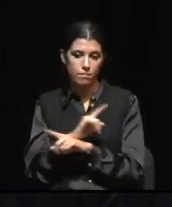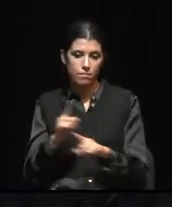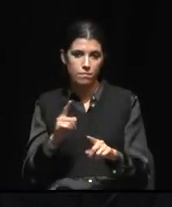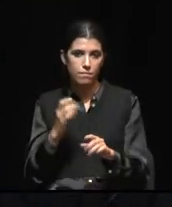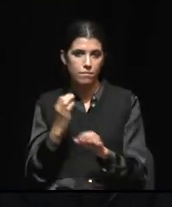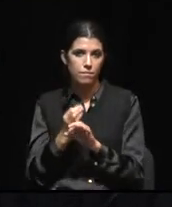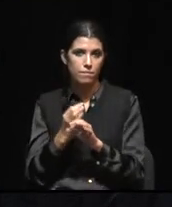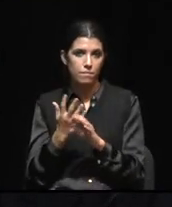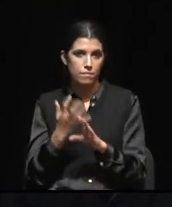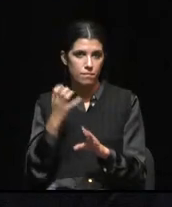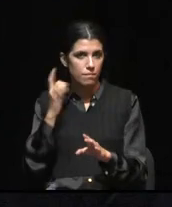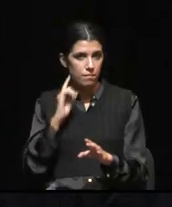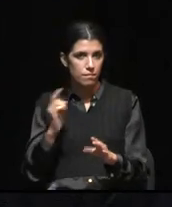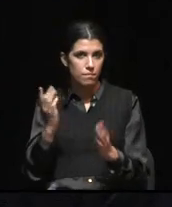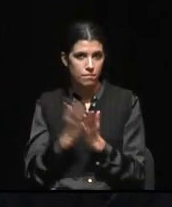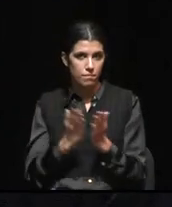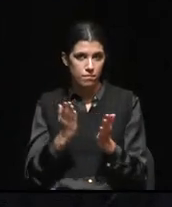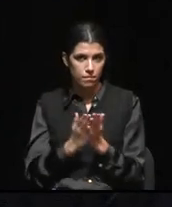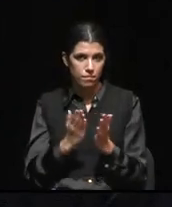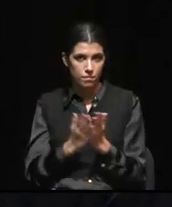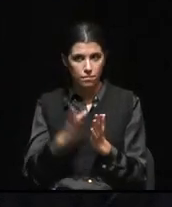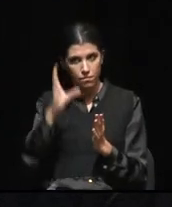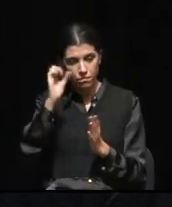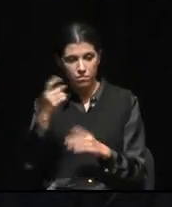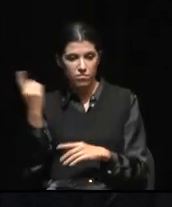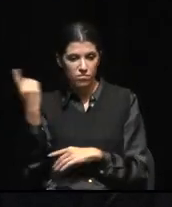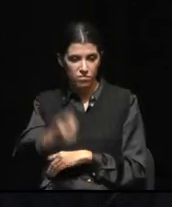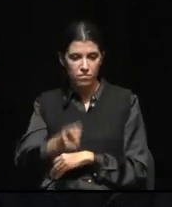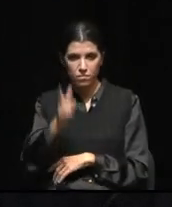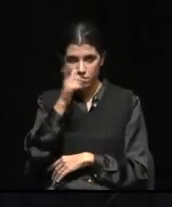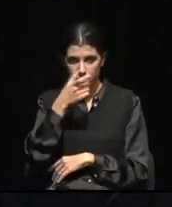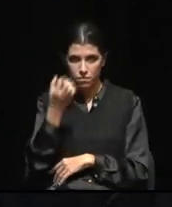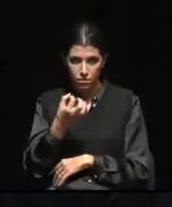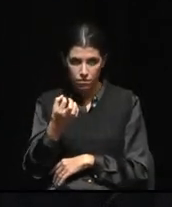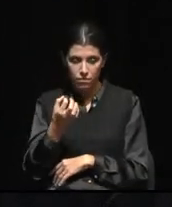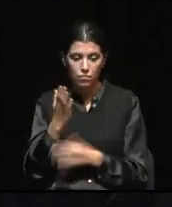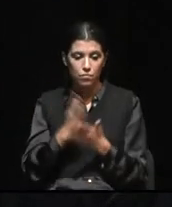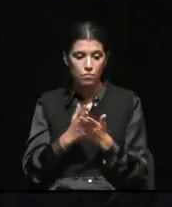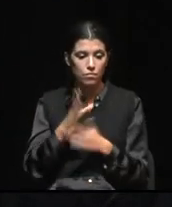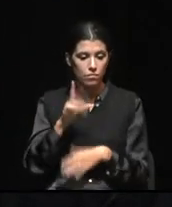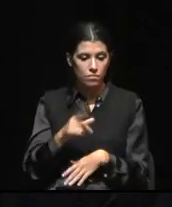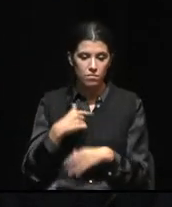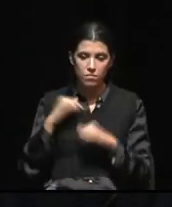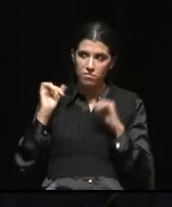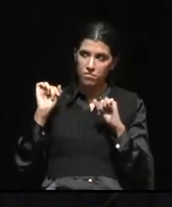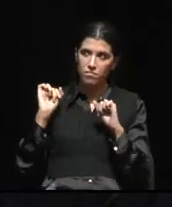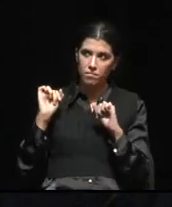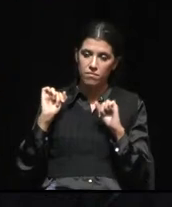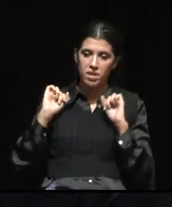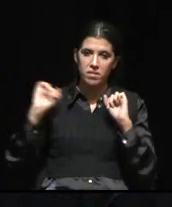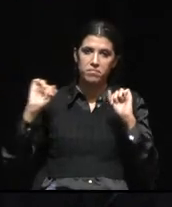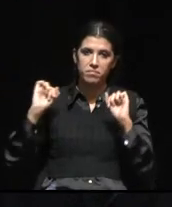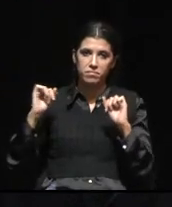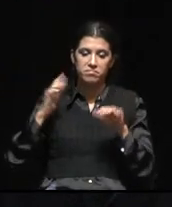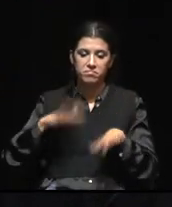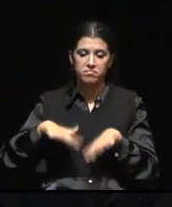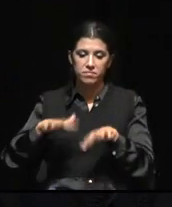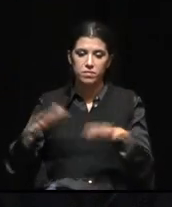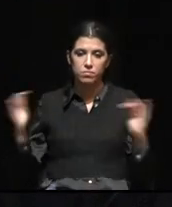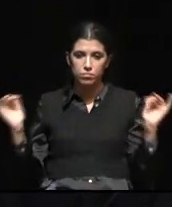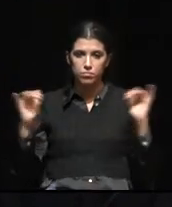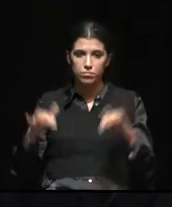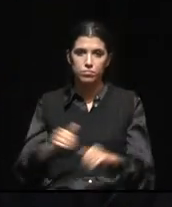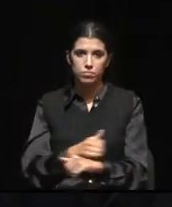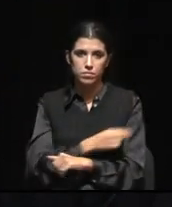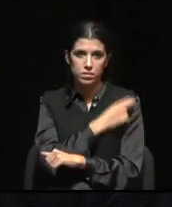comemorações do tradicional Dia do Estudante pelo governo ditatorial de Salazar Os estudantes de Lisboa desafiaram a proibição e se manifestaram às centenas na